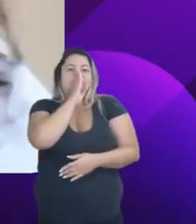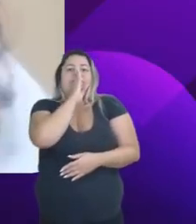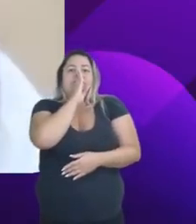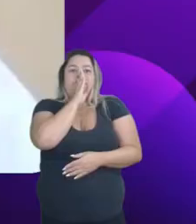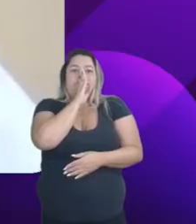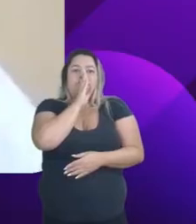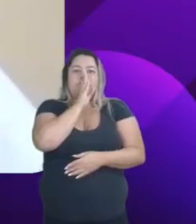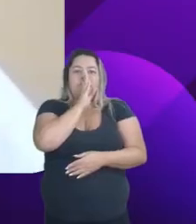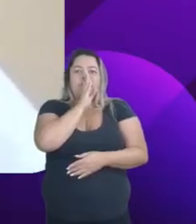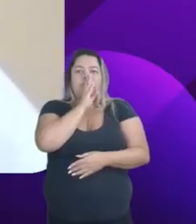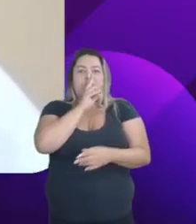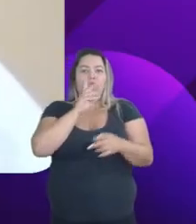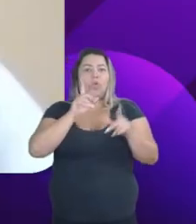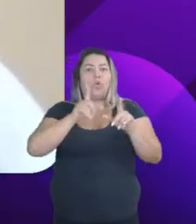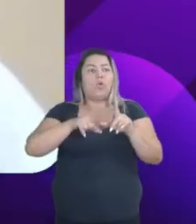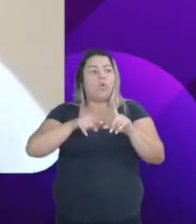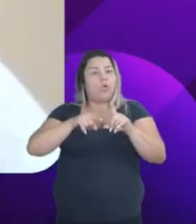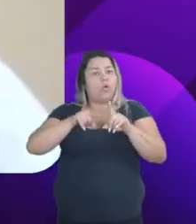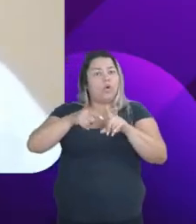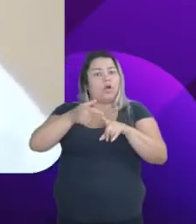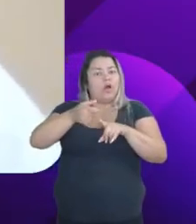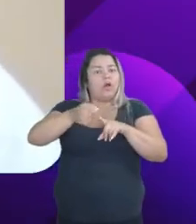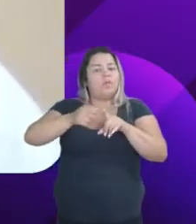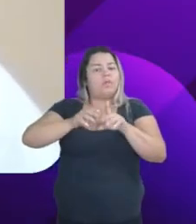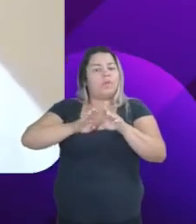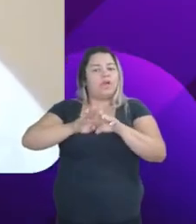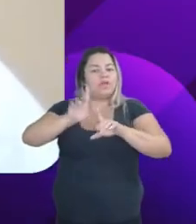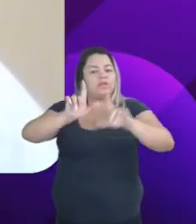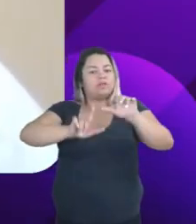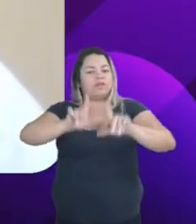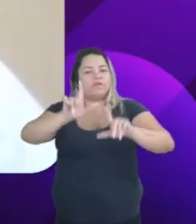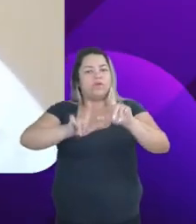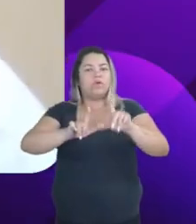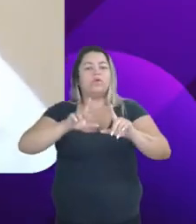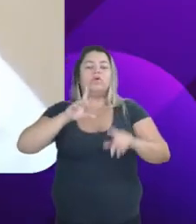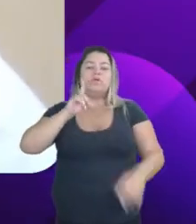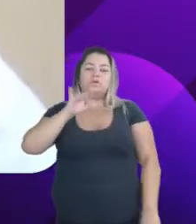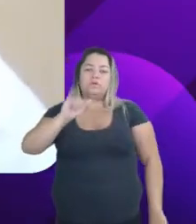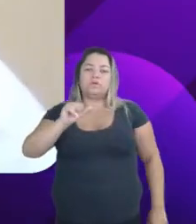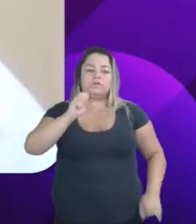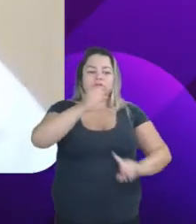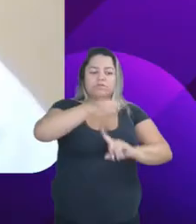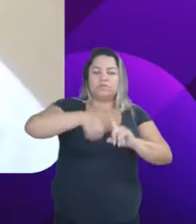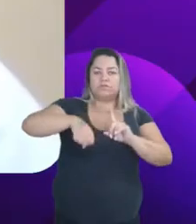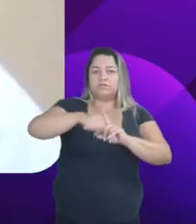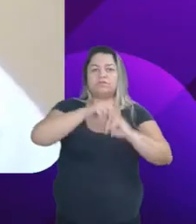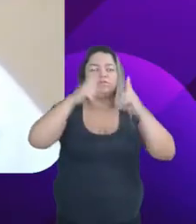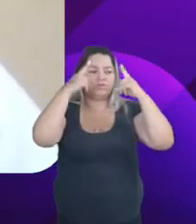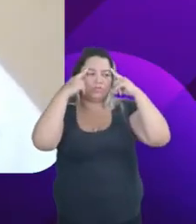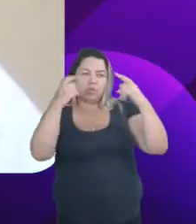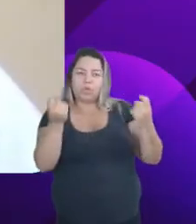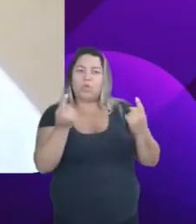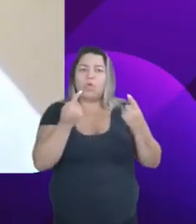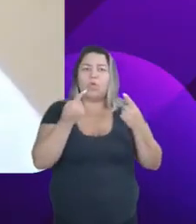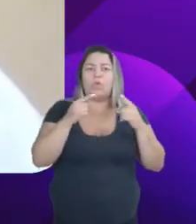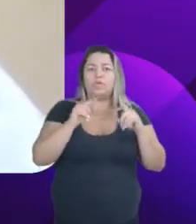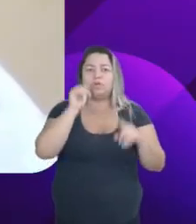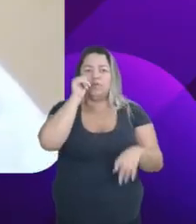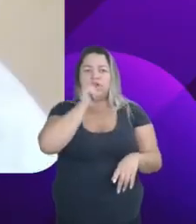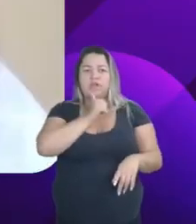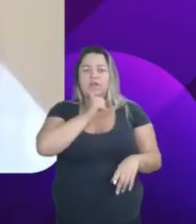boca ou então aumenta a televisão. No dia que a sociedade entender que a violência doméstica contra a mulher é um